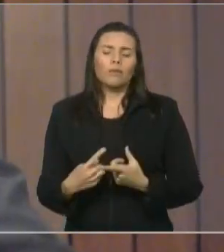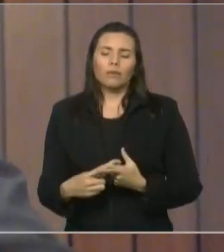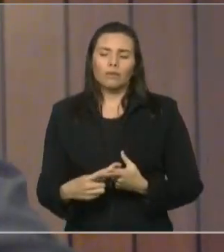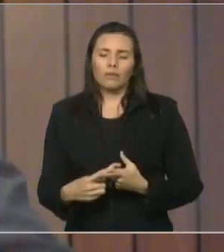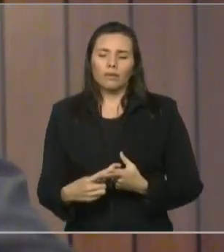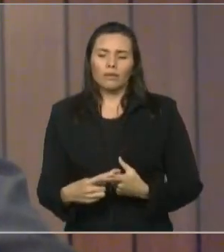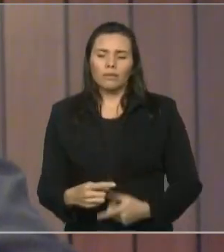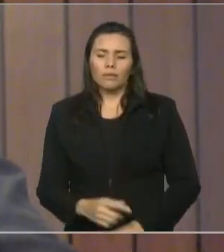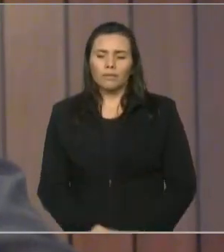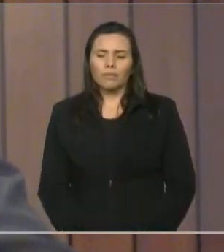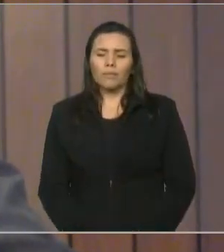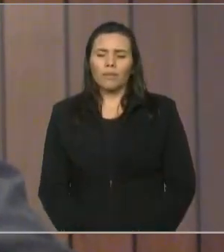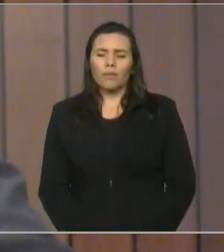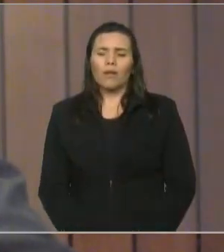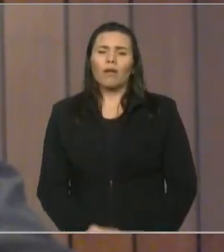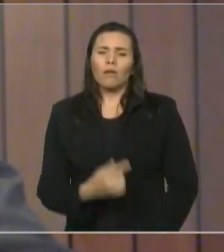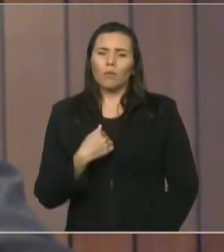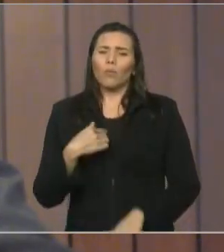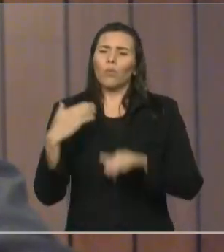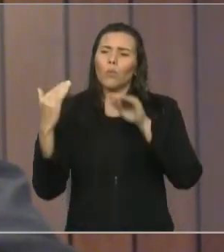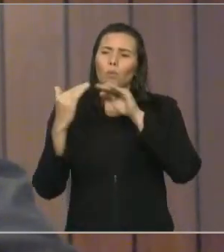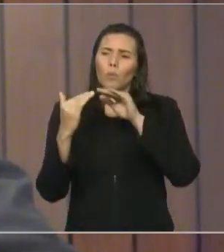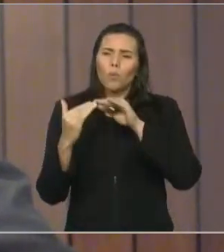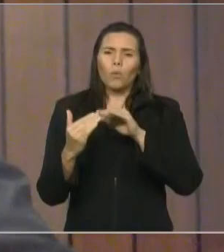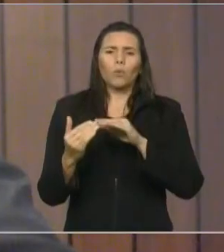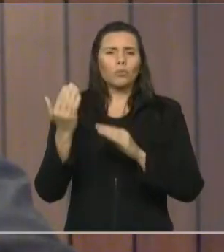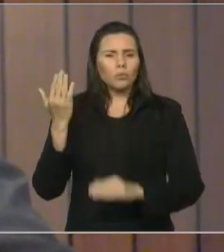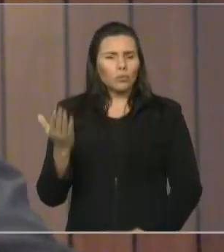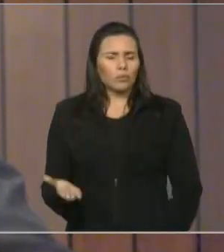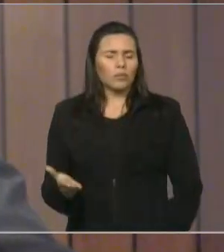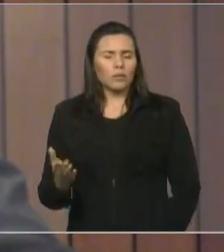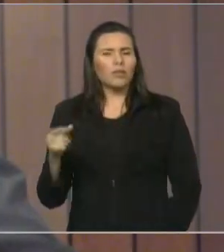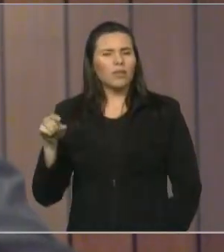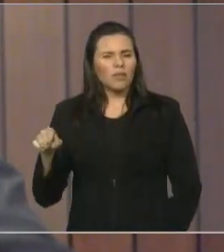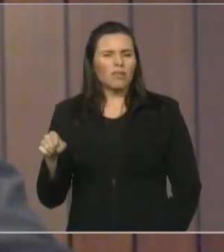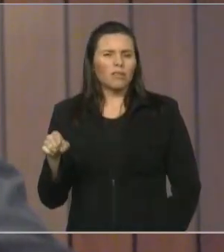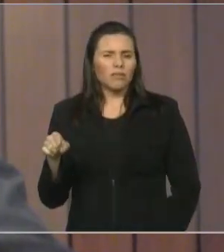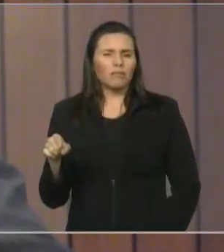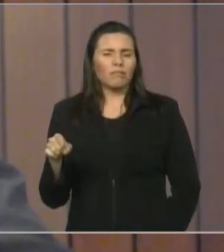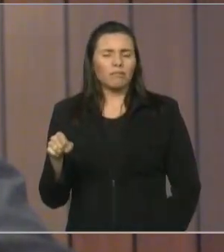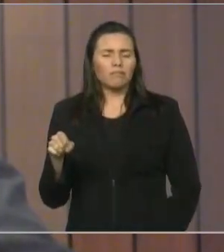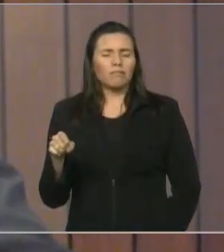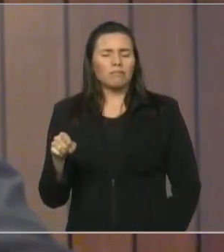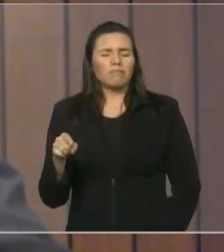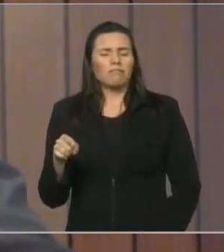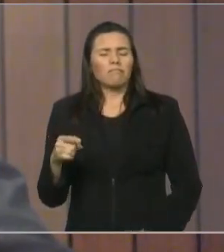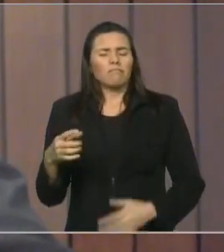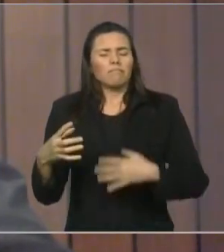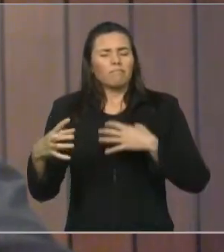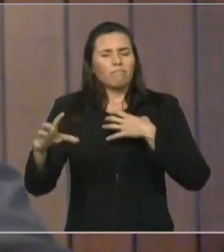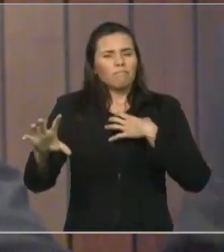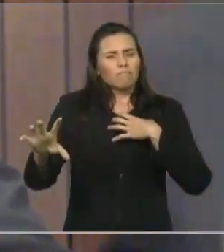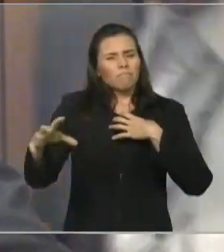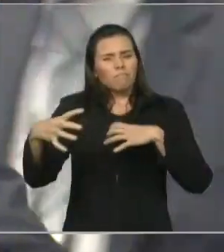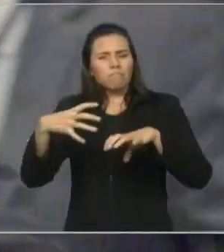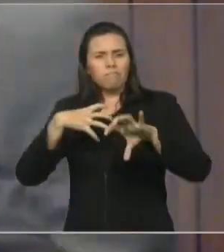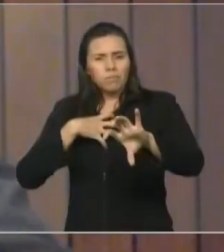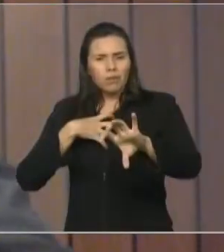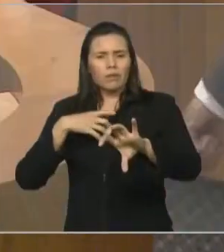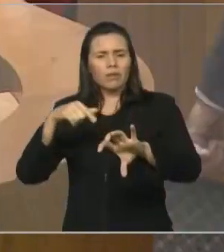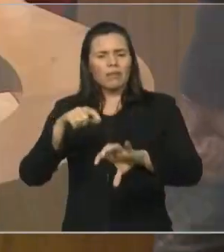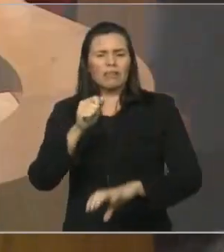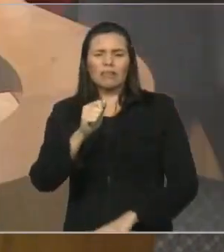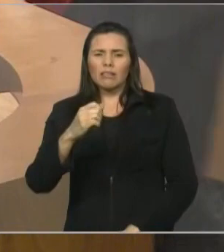a indignação do povo de Açailândia pelas demandas que vêm acontecendo